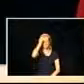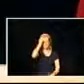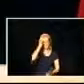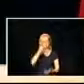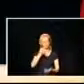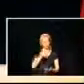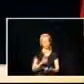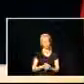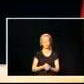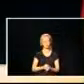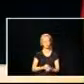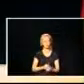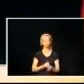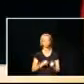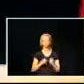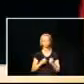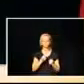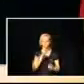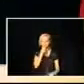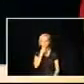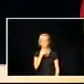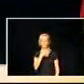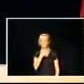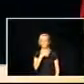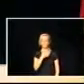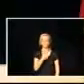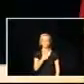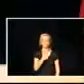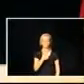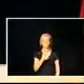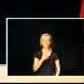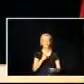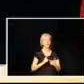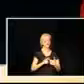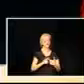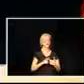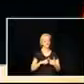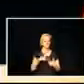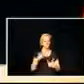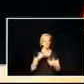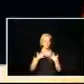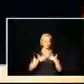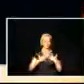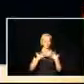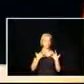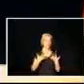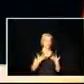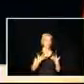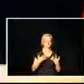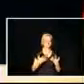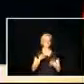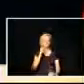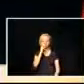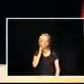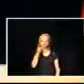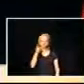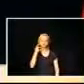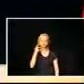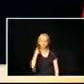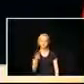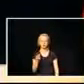muito pertinente e eu quero saudá-lo e cumprimentá-lo pela sua coragem em dizer que